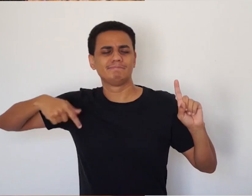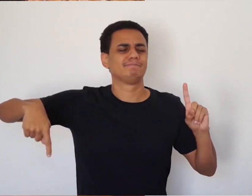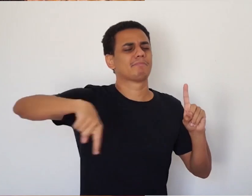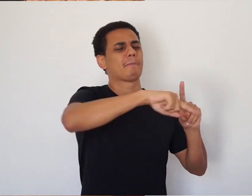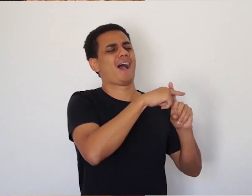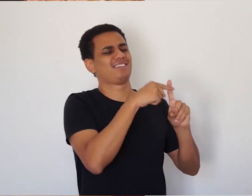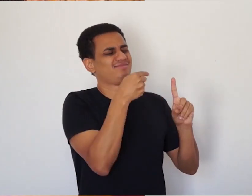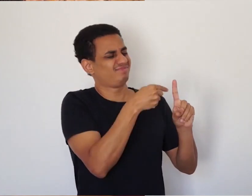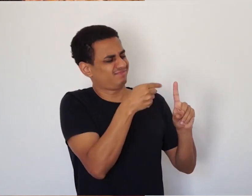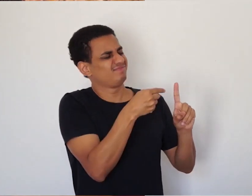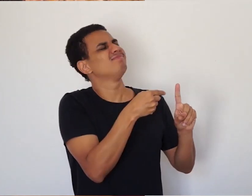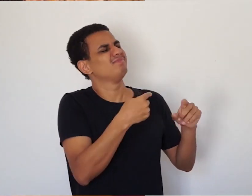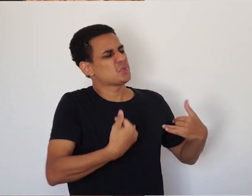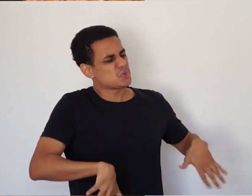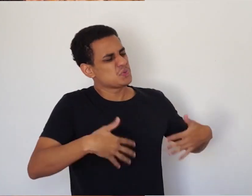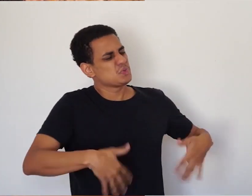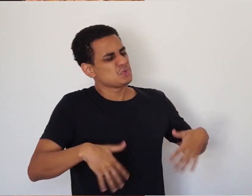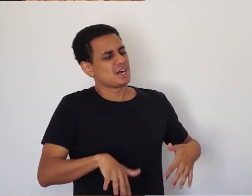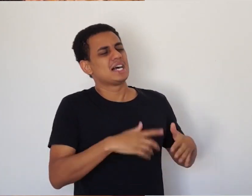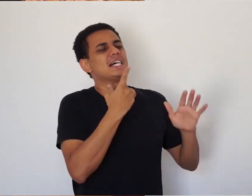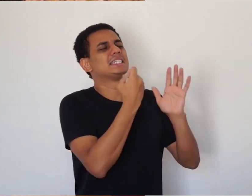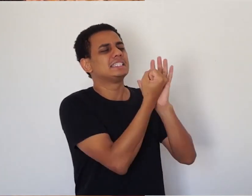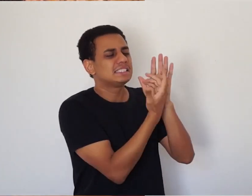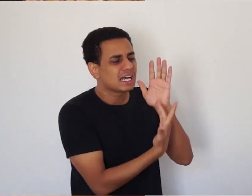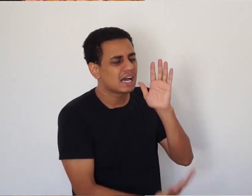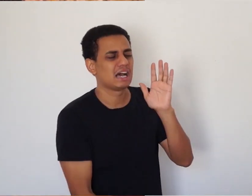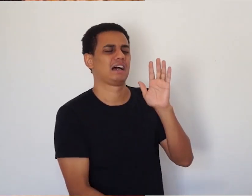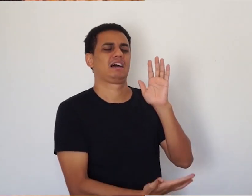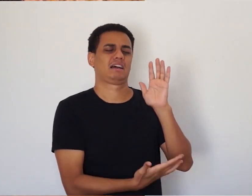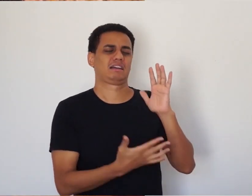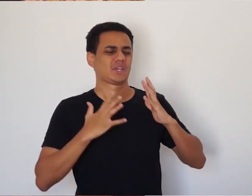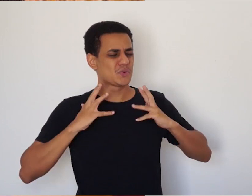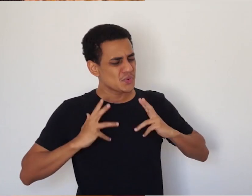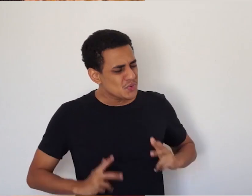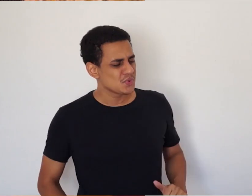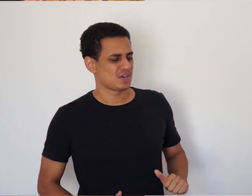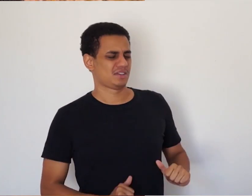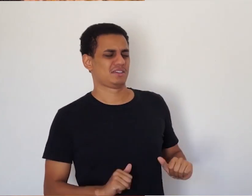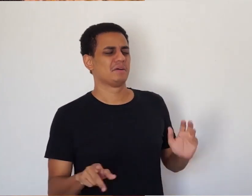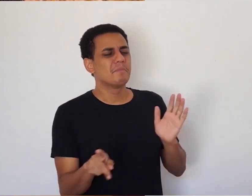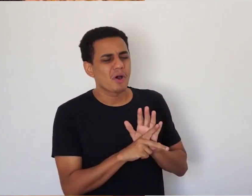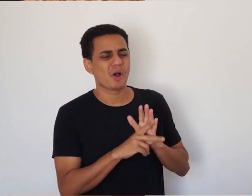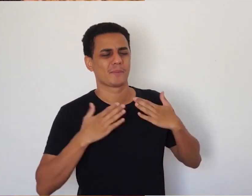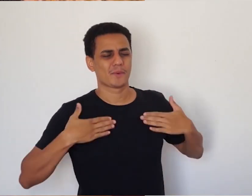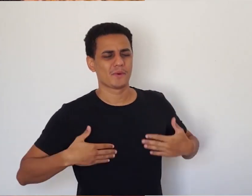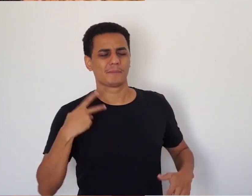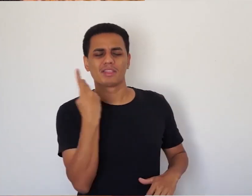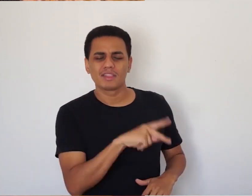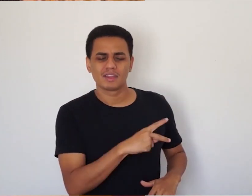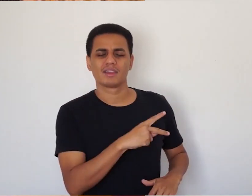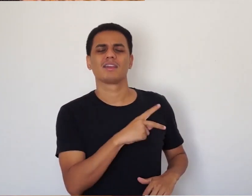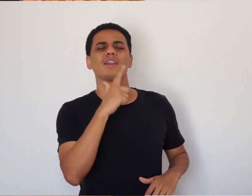cordeiro teu, Senhor, a fim de que o sangue derramado naquela cruz e o seu corpo